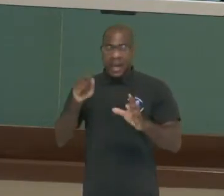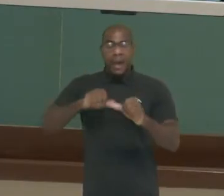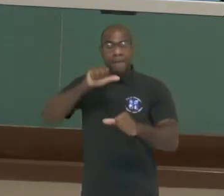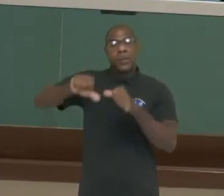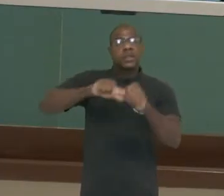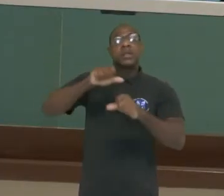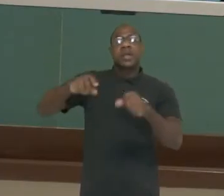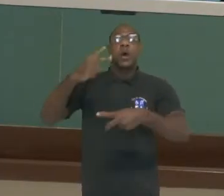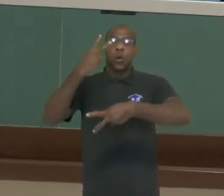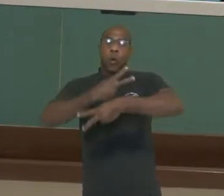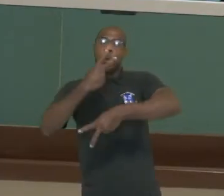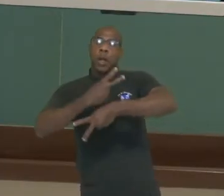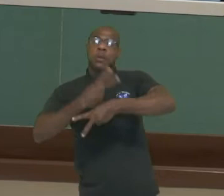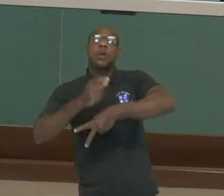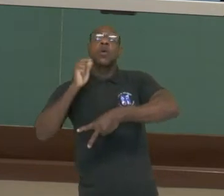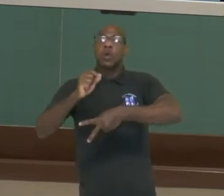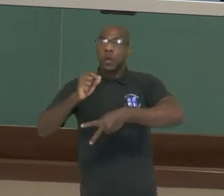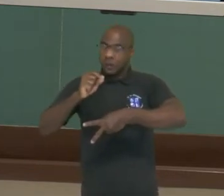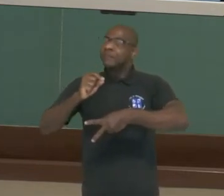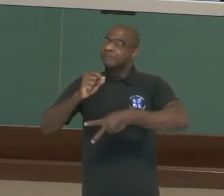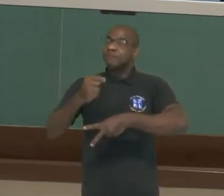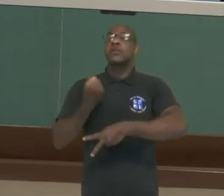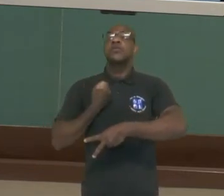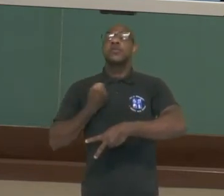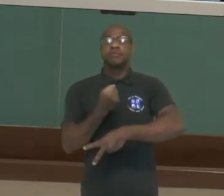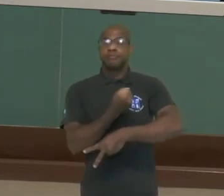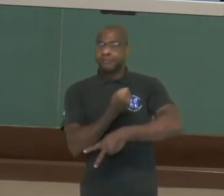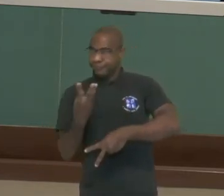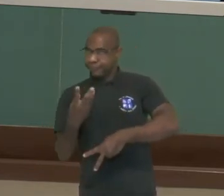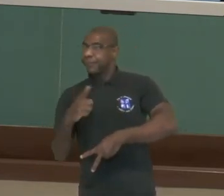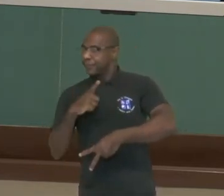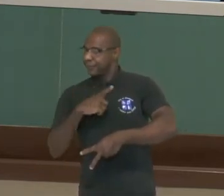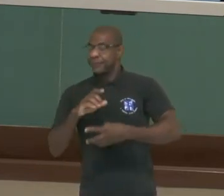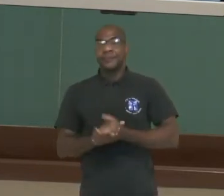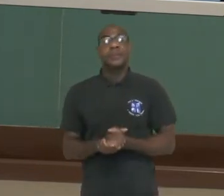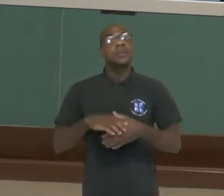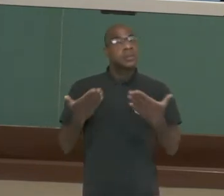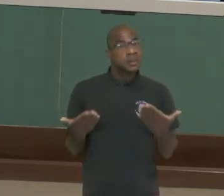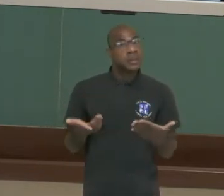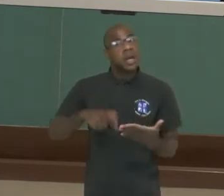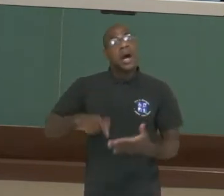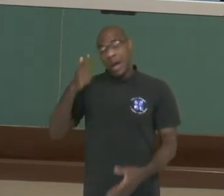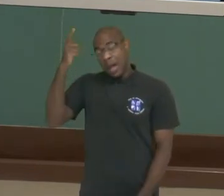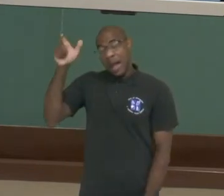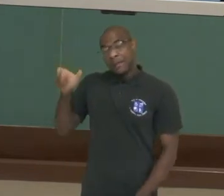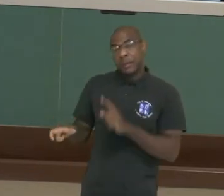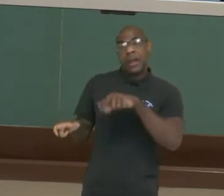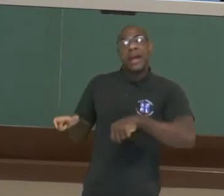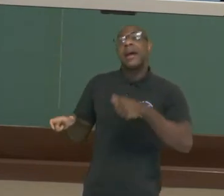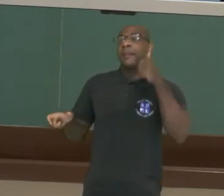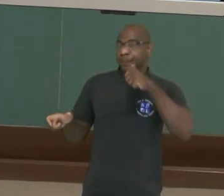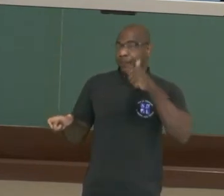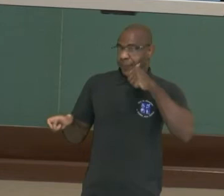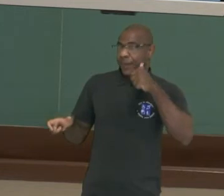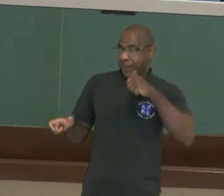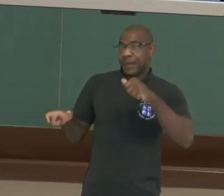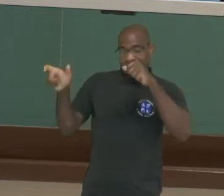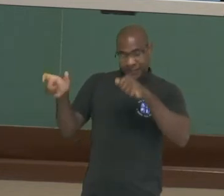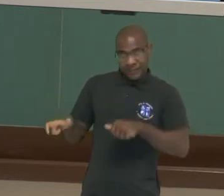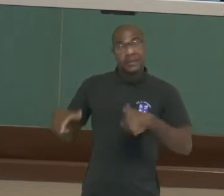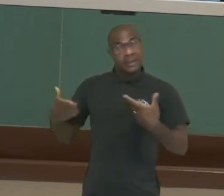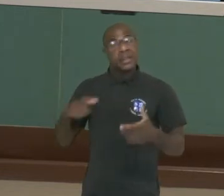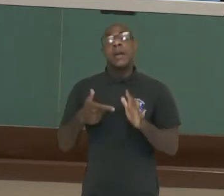alterações cromossômicas numéricas. Falamos sobre isso. Cujo indivíduo é do sexo feminino